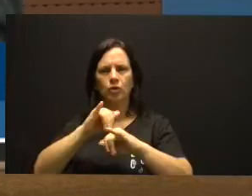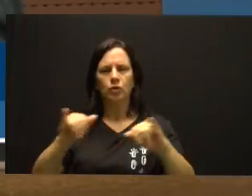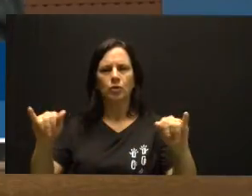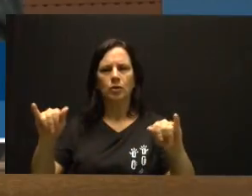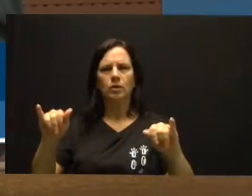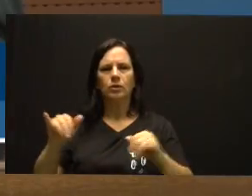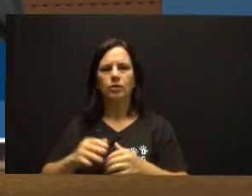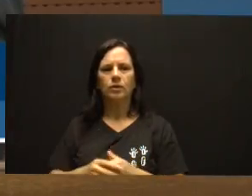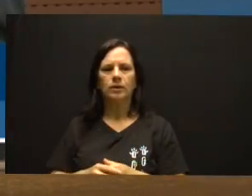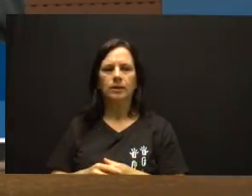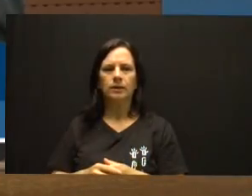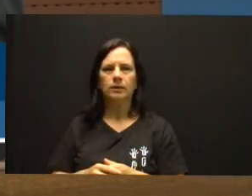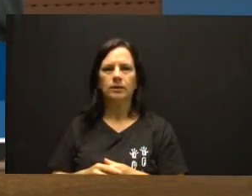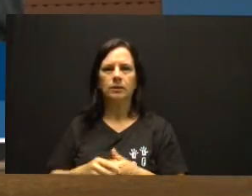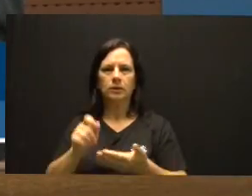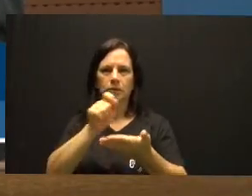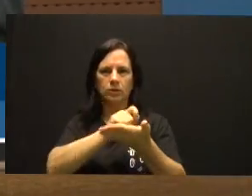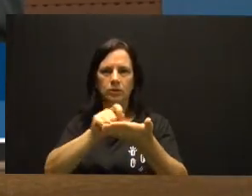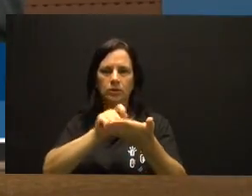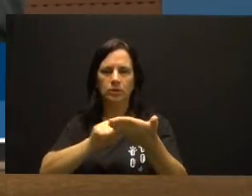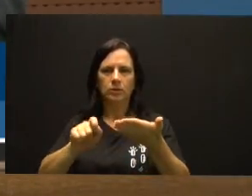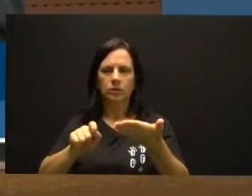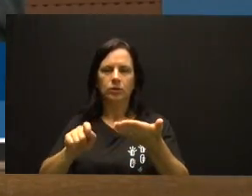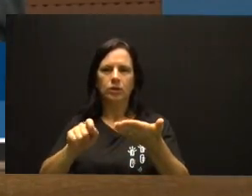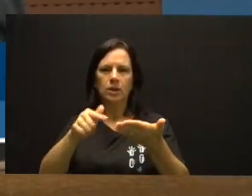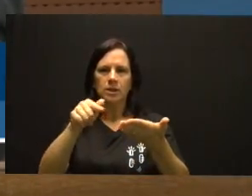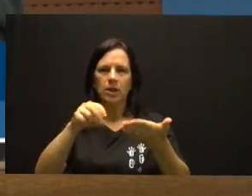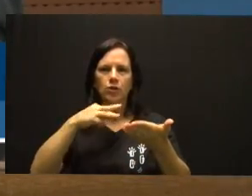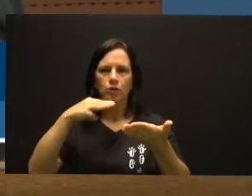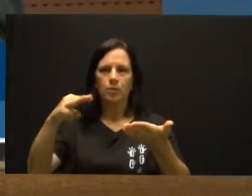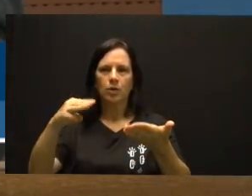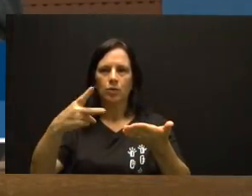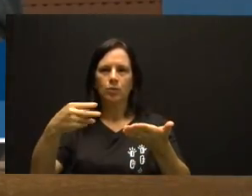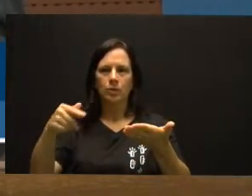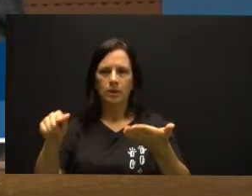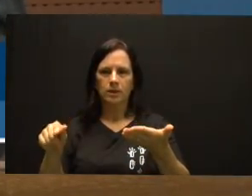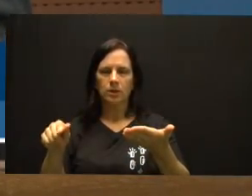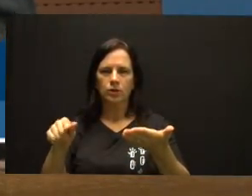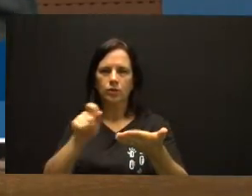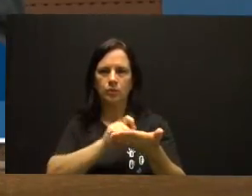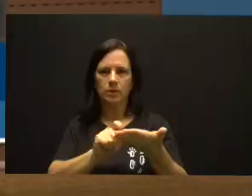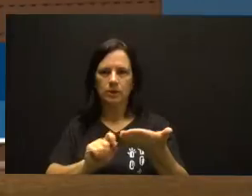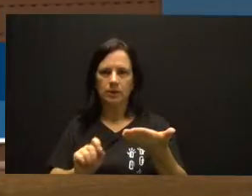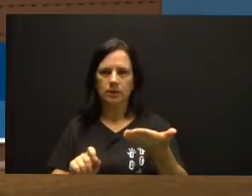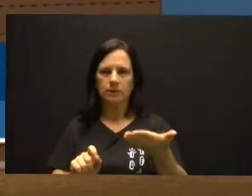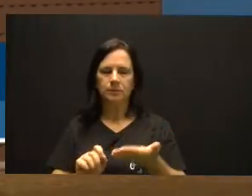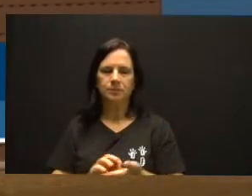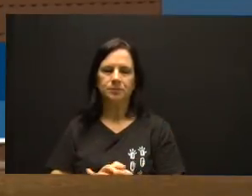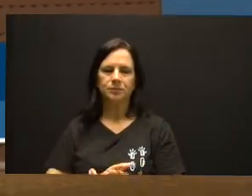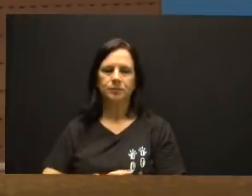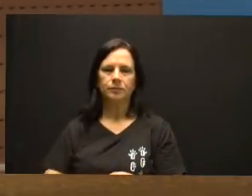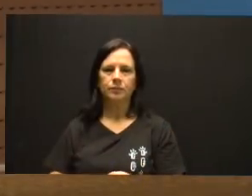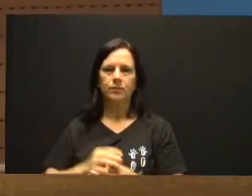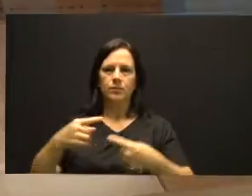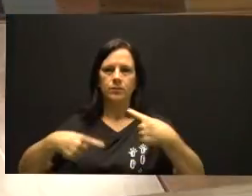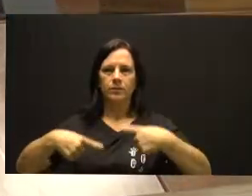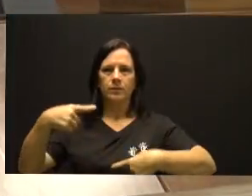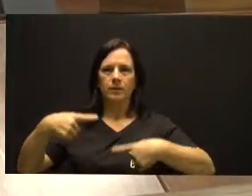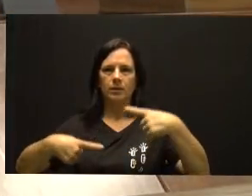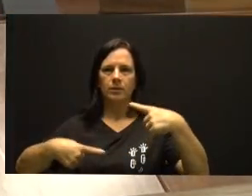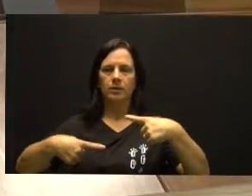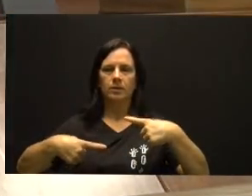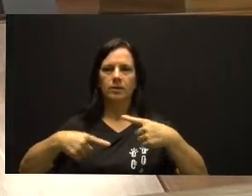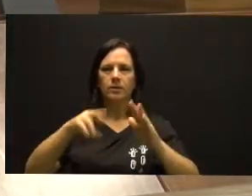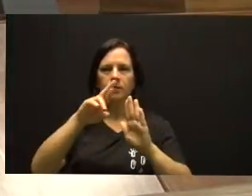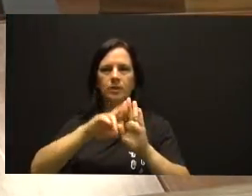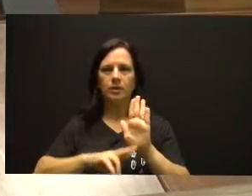Baixada Santista. Sala Dona Helena Melete Cunha, 7 de março de 2017. Devidamente assinado. Em discussão, requerimento.